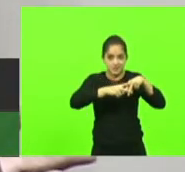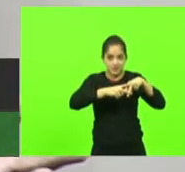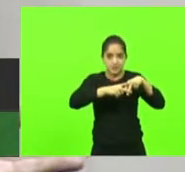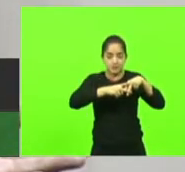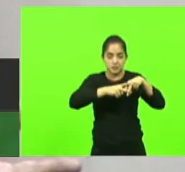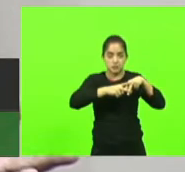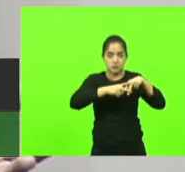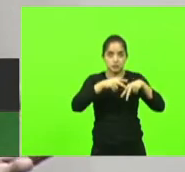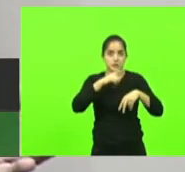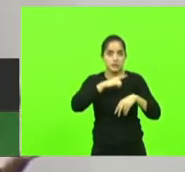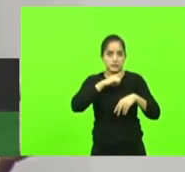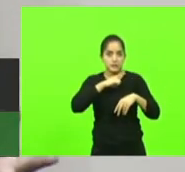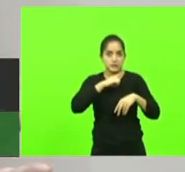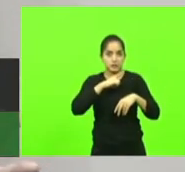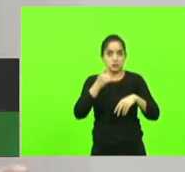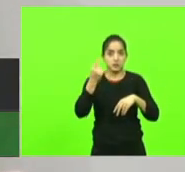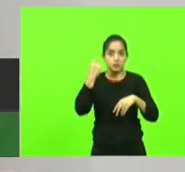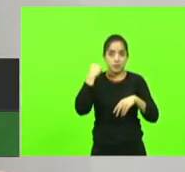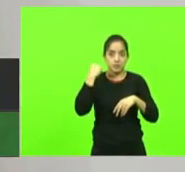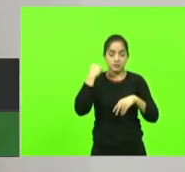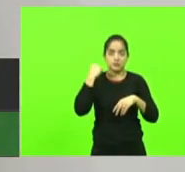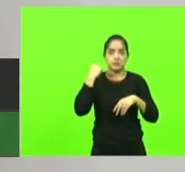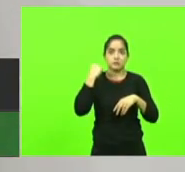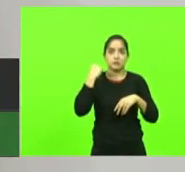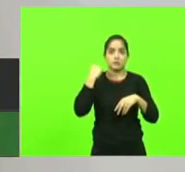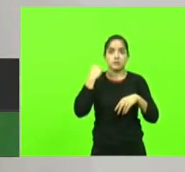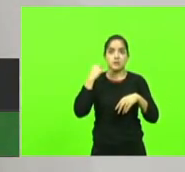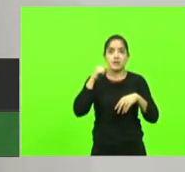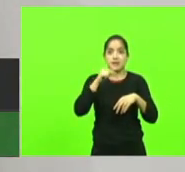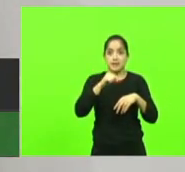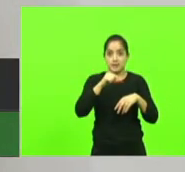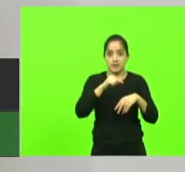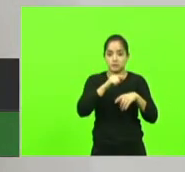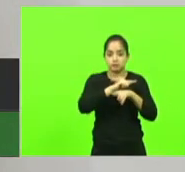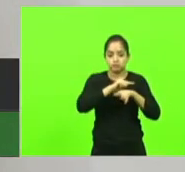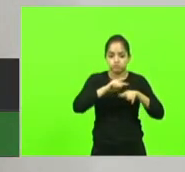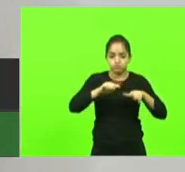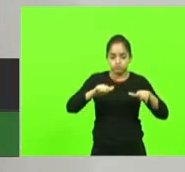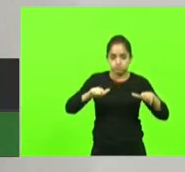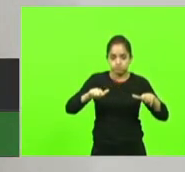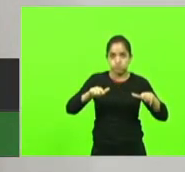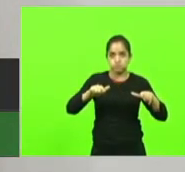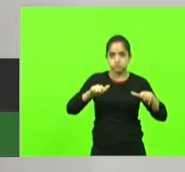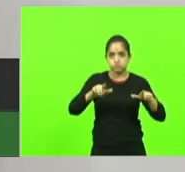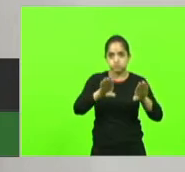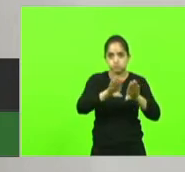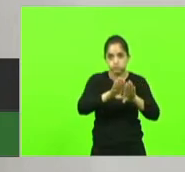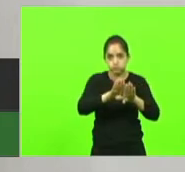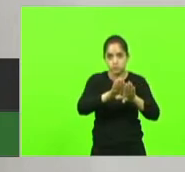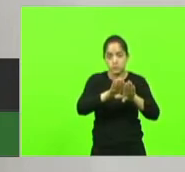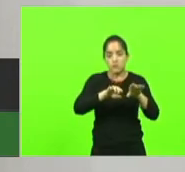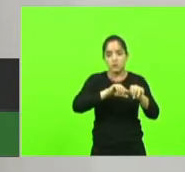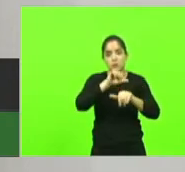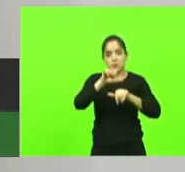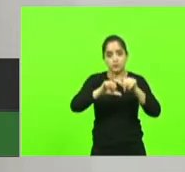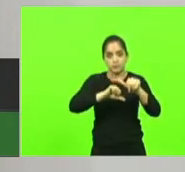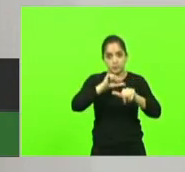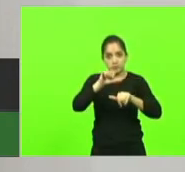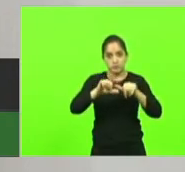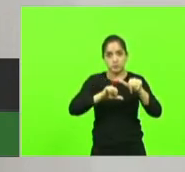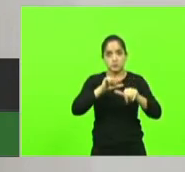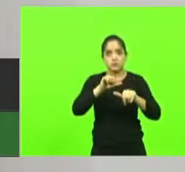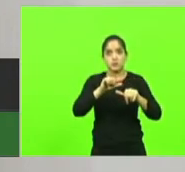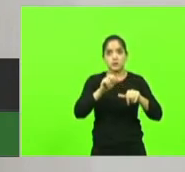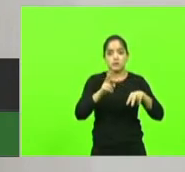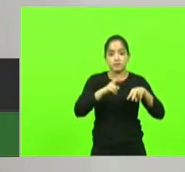gente chamava. Esse presídio foi desativado, depois foi transformado em presídio